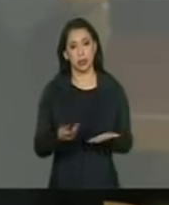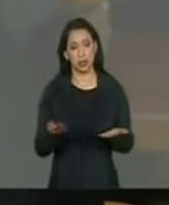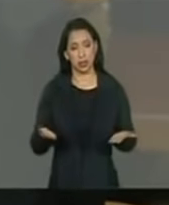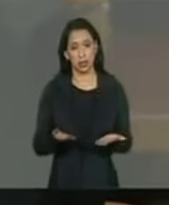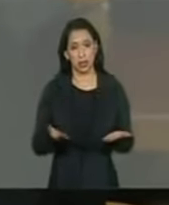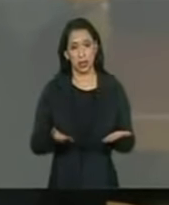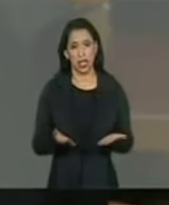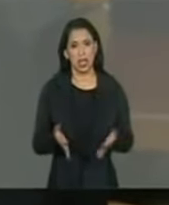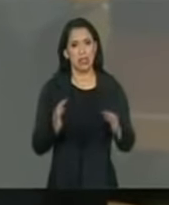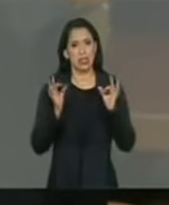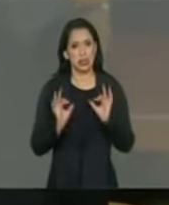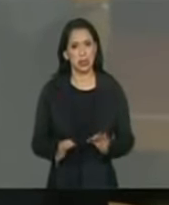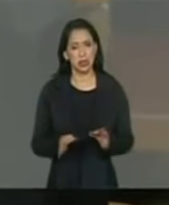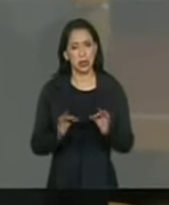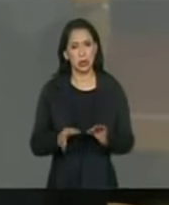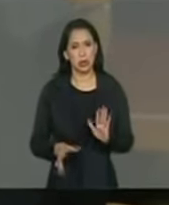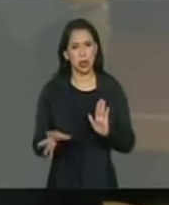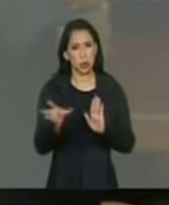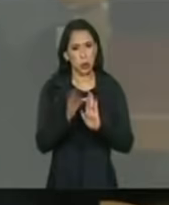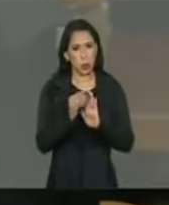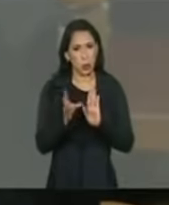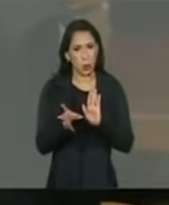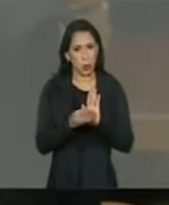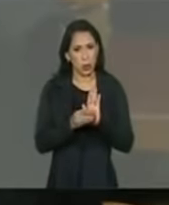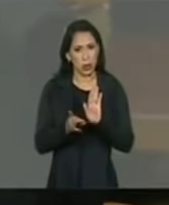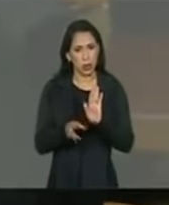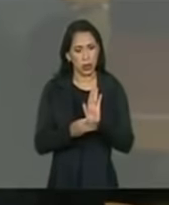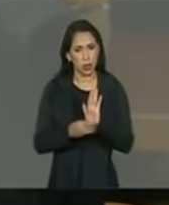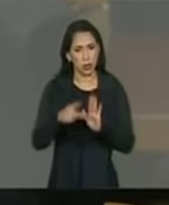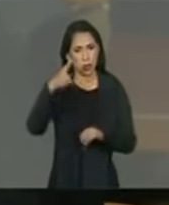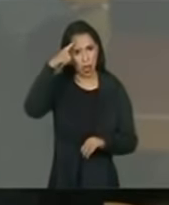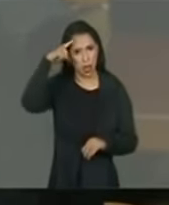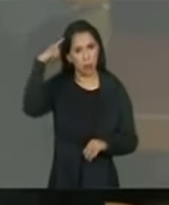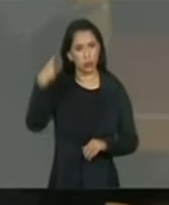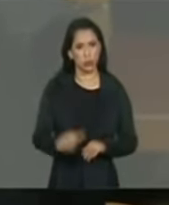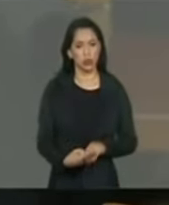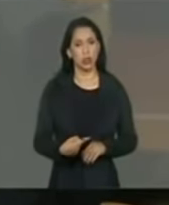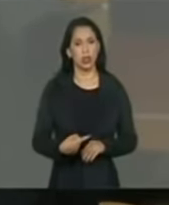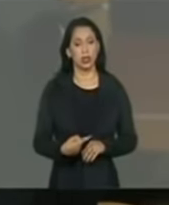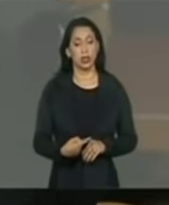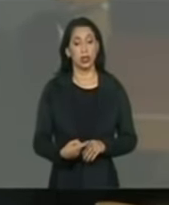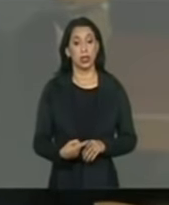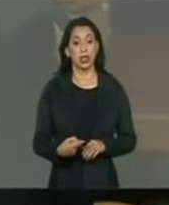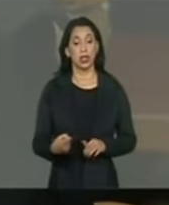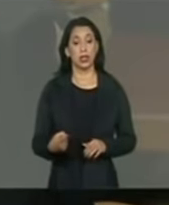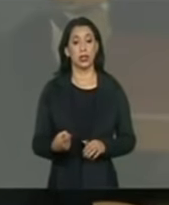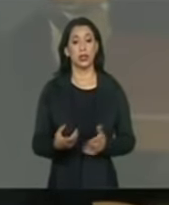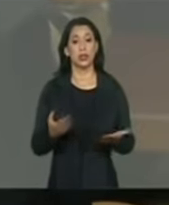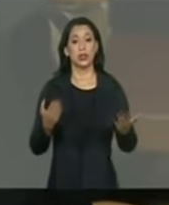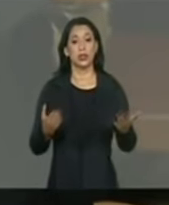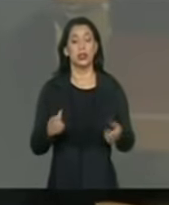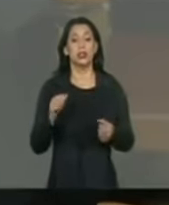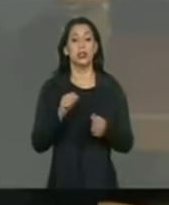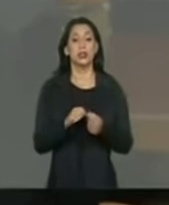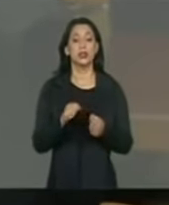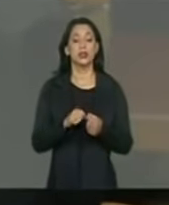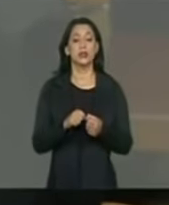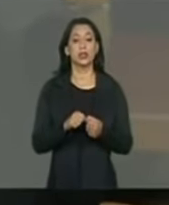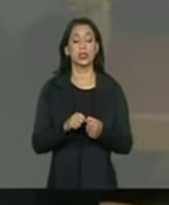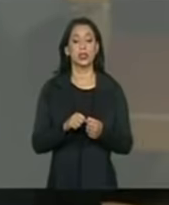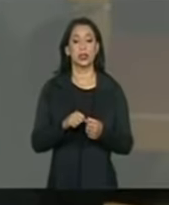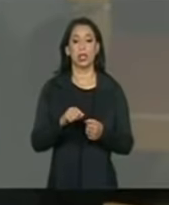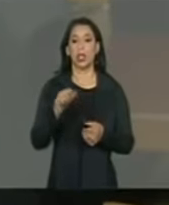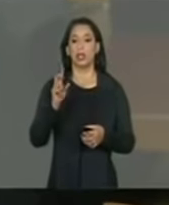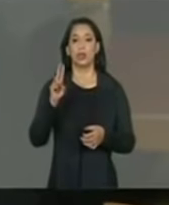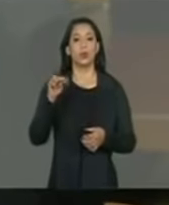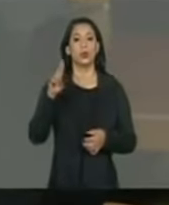o conteúdo autoritário desse prefeito que cuida que tornava inelegível